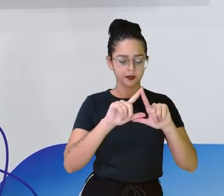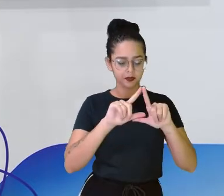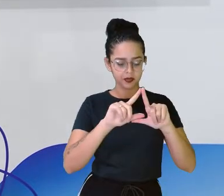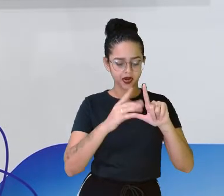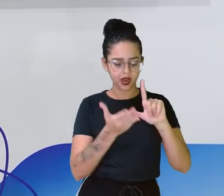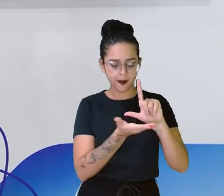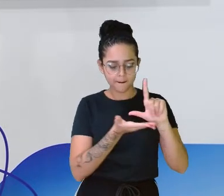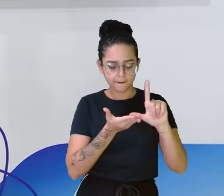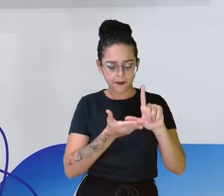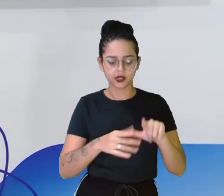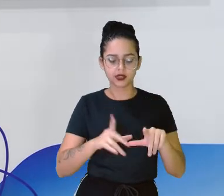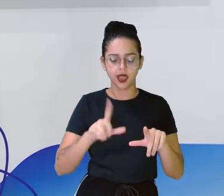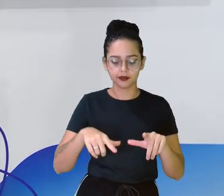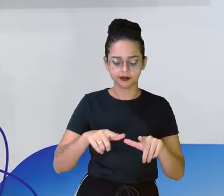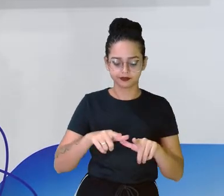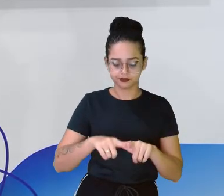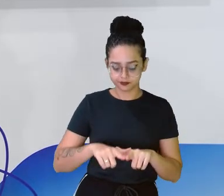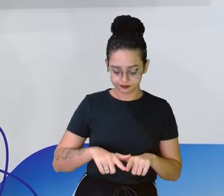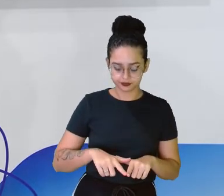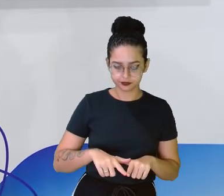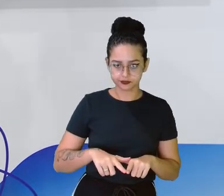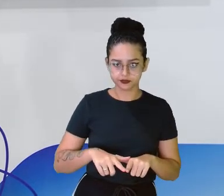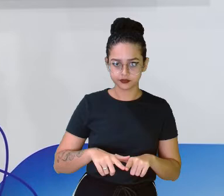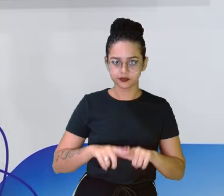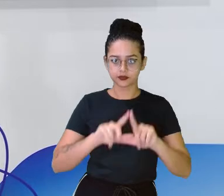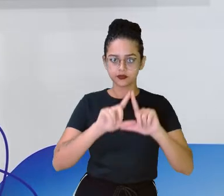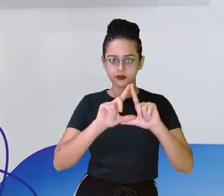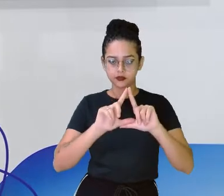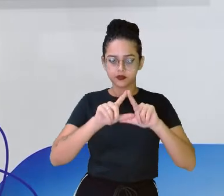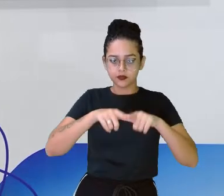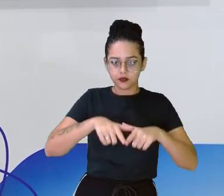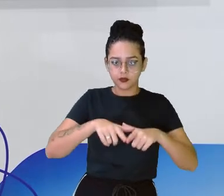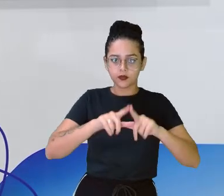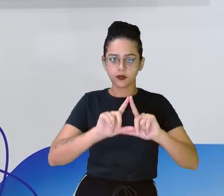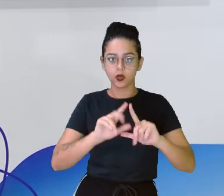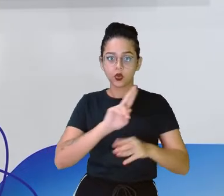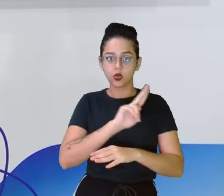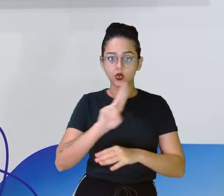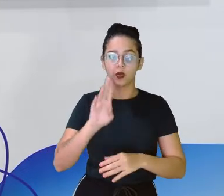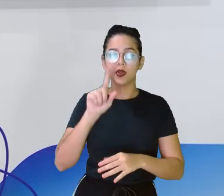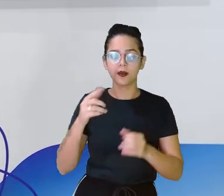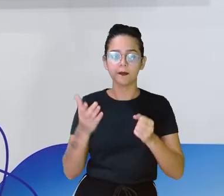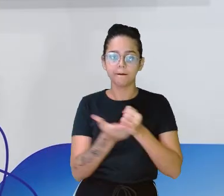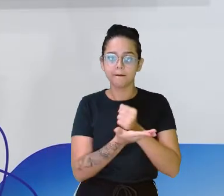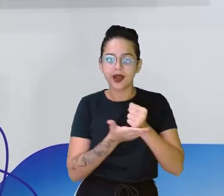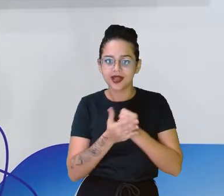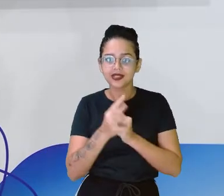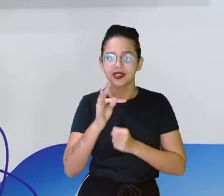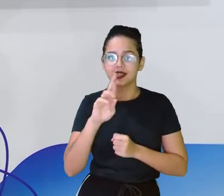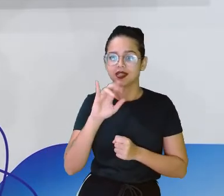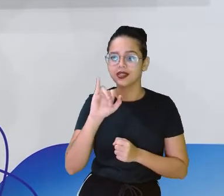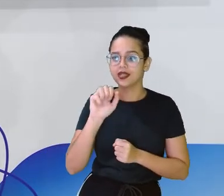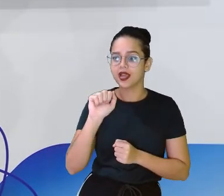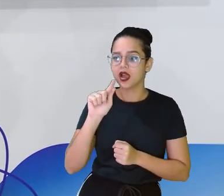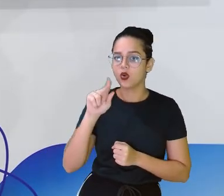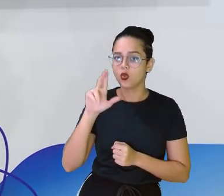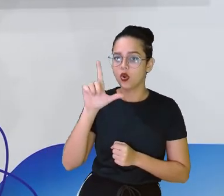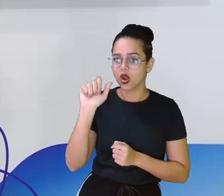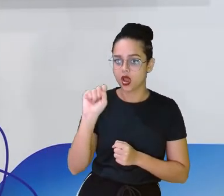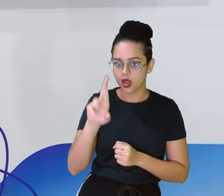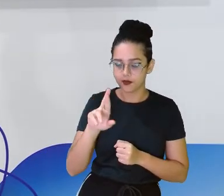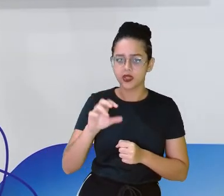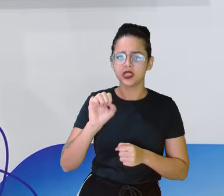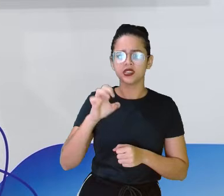base é um triângulo é chamada de pirâmide de base triangular. Se a pirâmide tem base